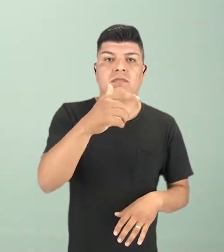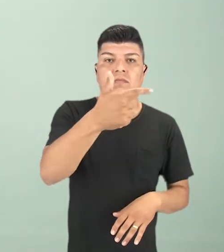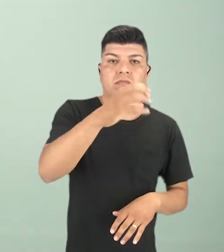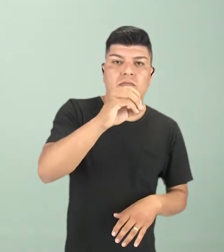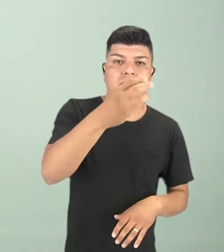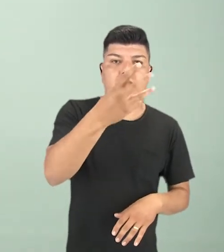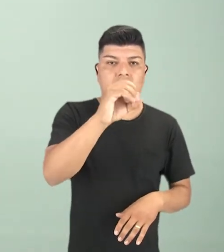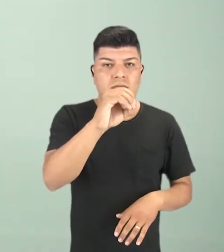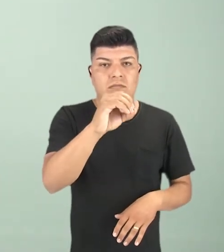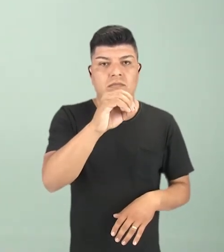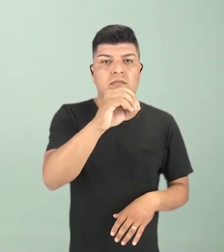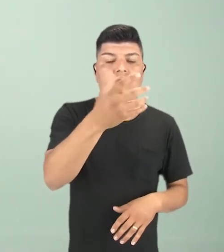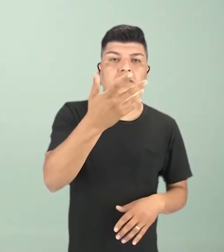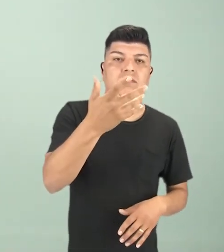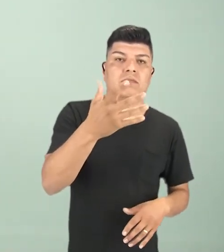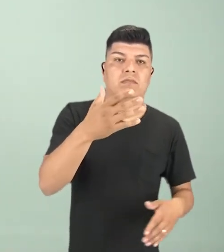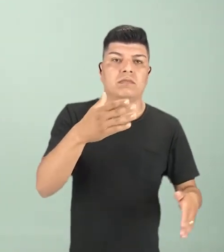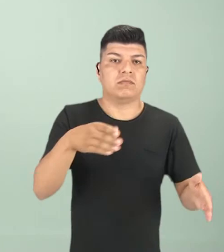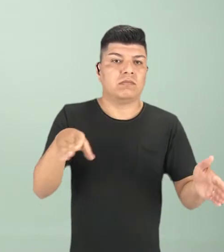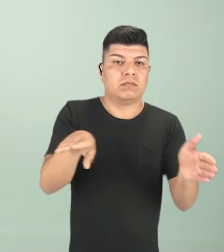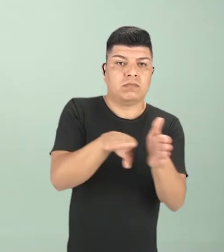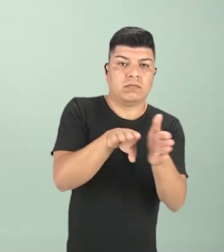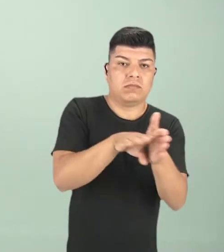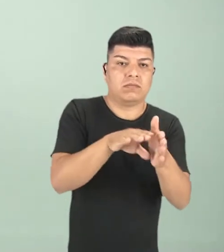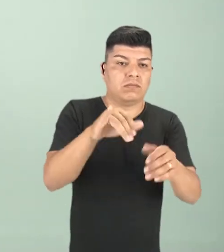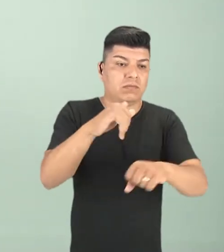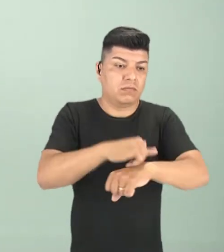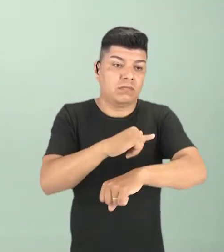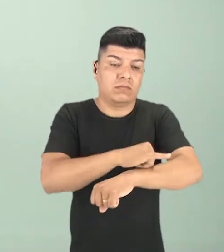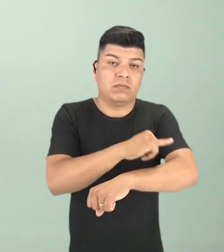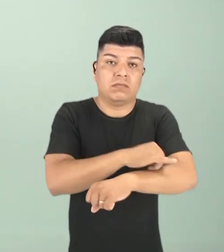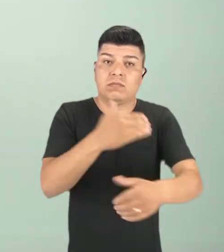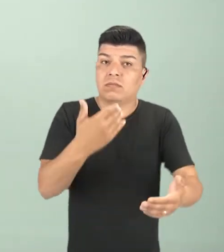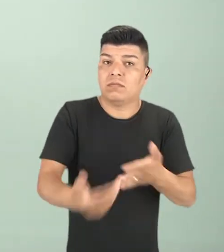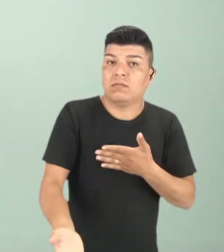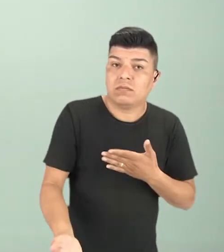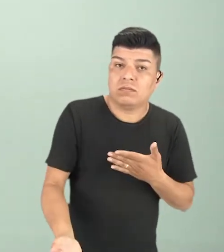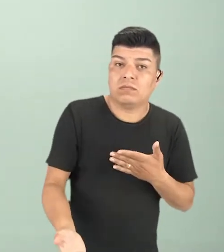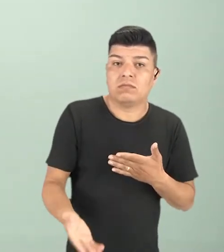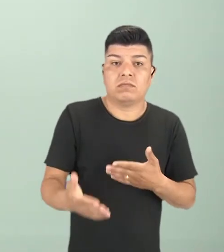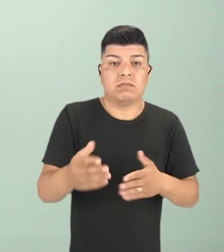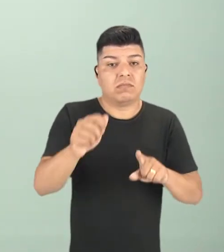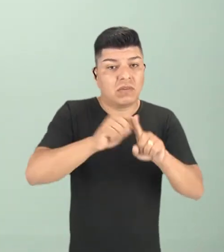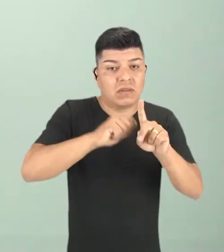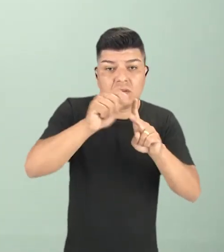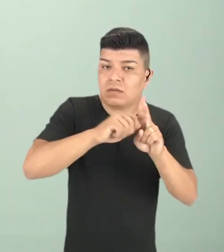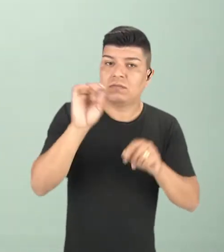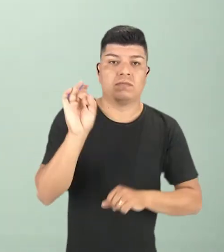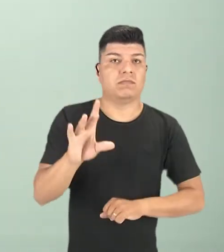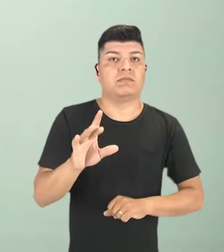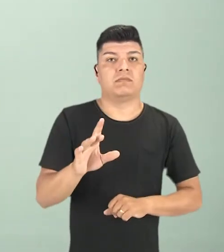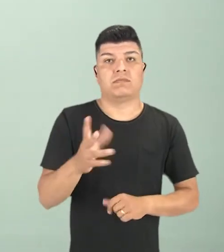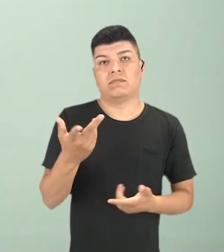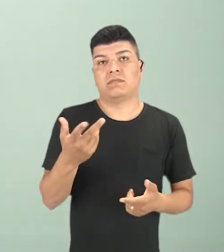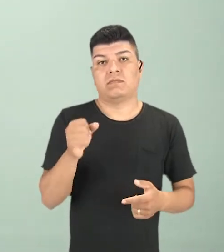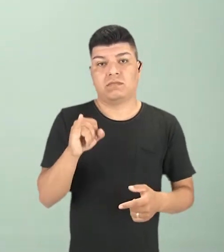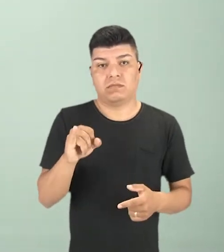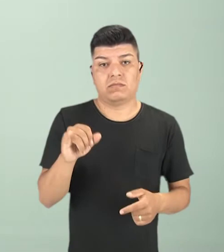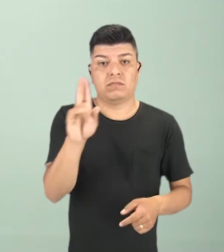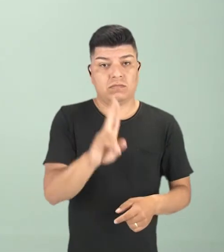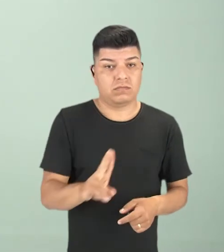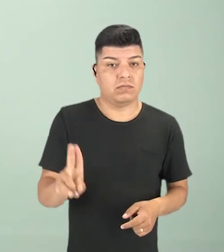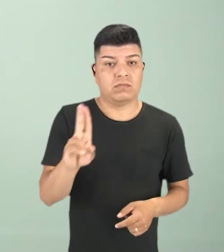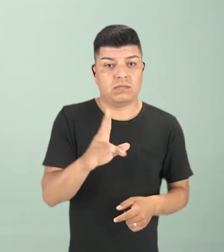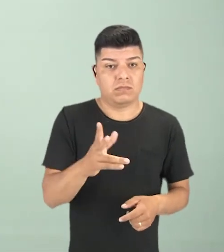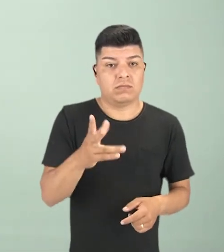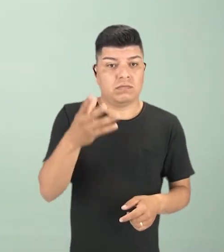30 anos para chegar àquele nível de obesidade e querem perder isso em meses. E se você fazer um programa adequado,